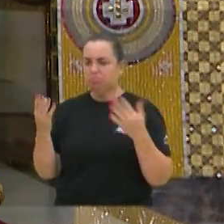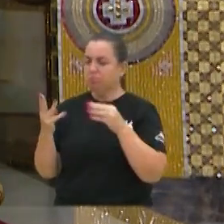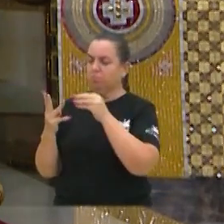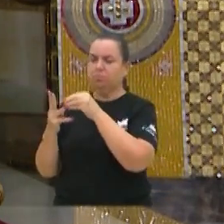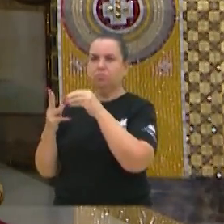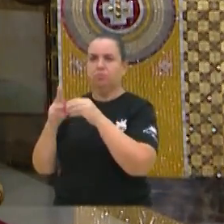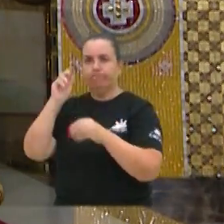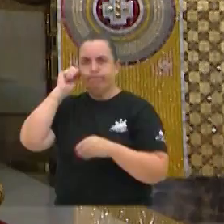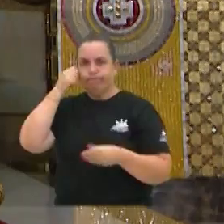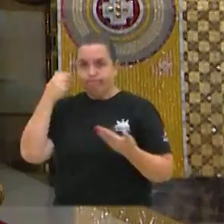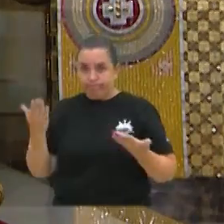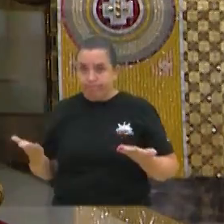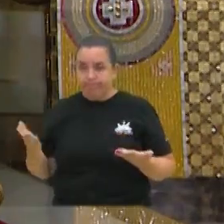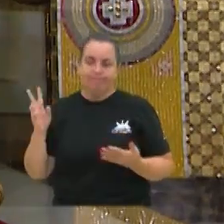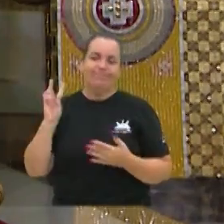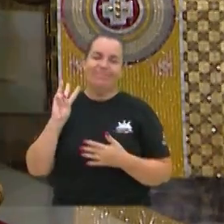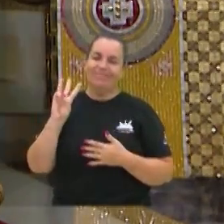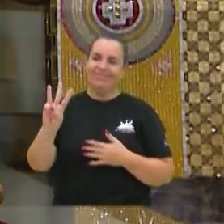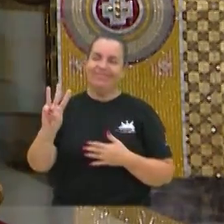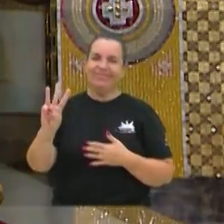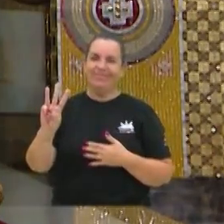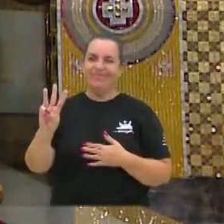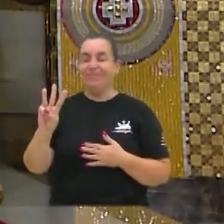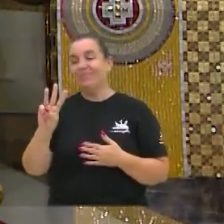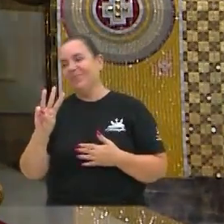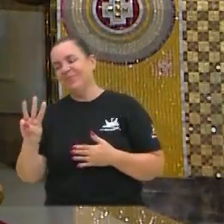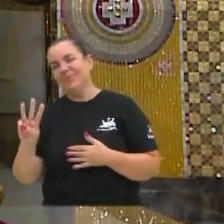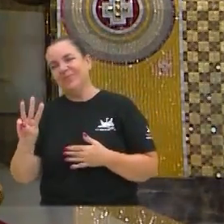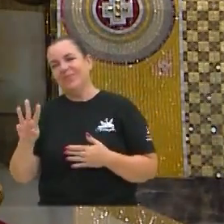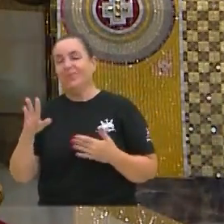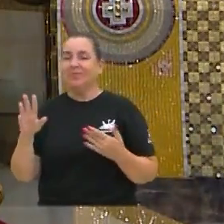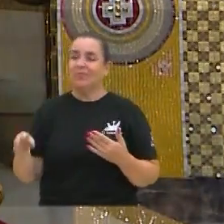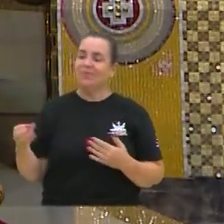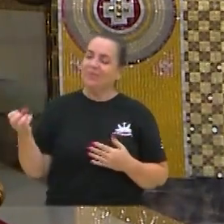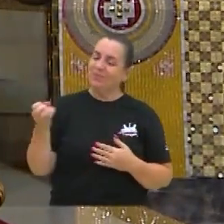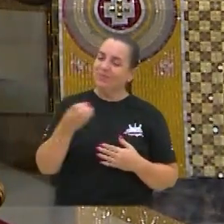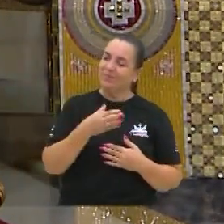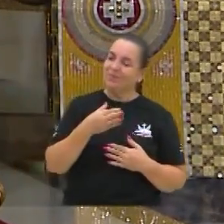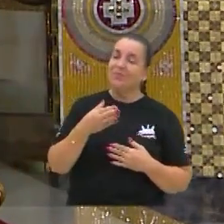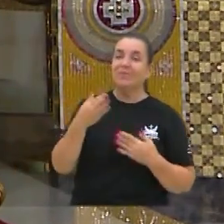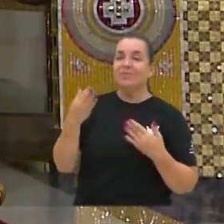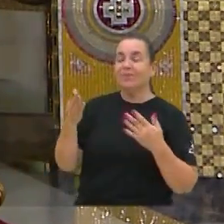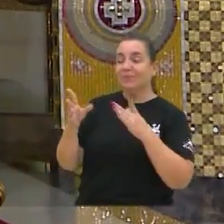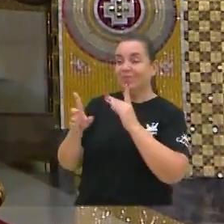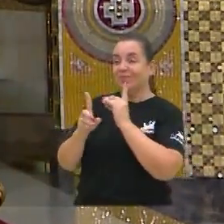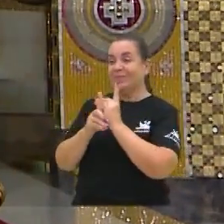Vieram ver um novo rei que